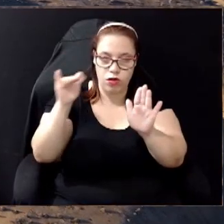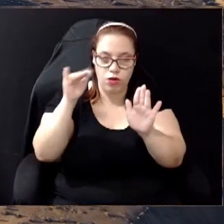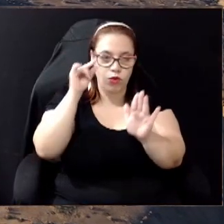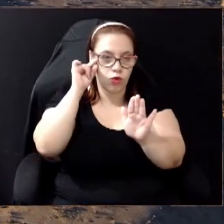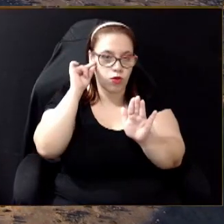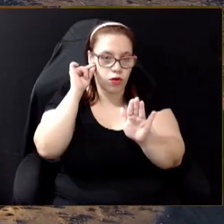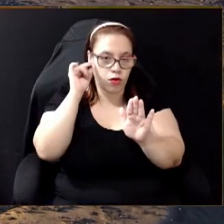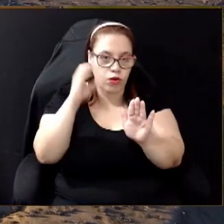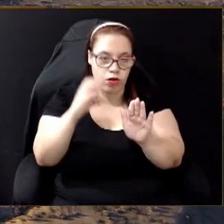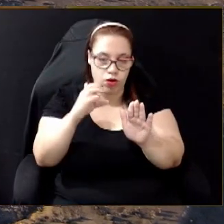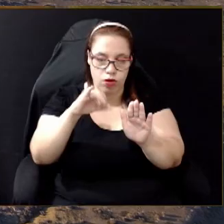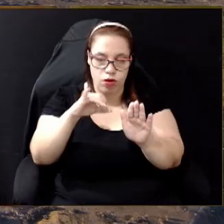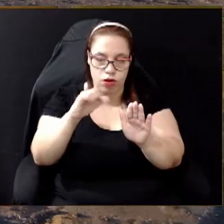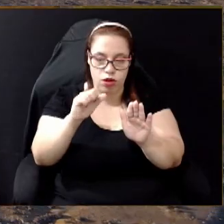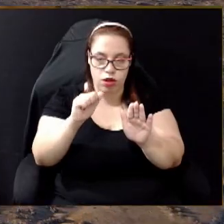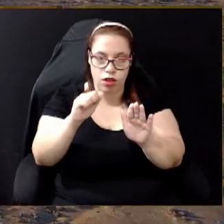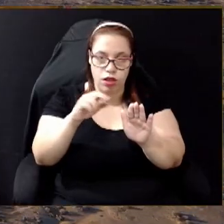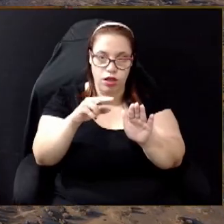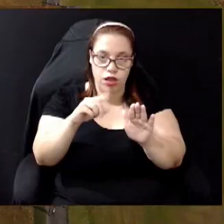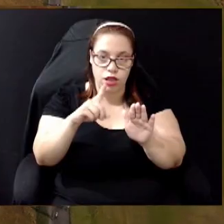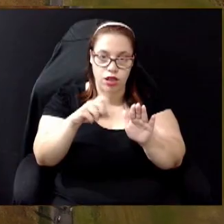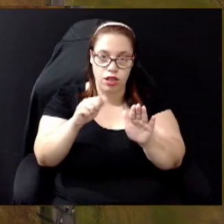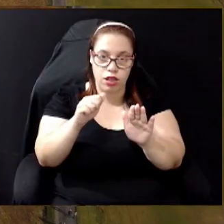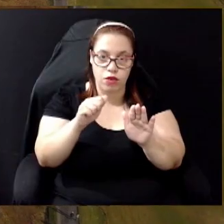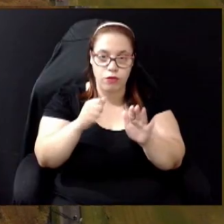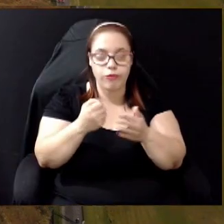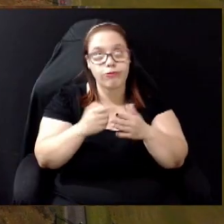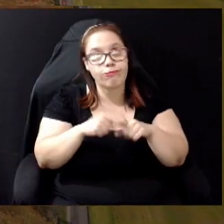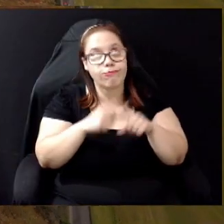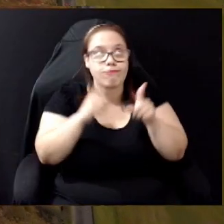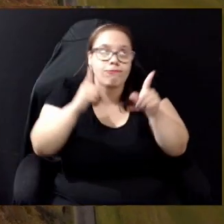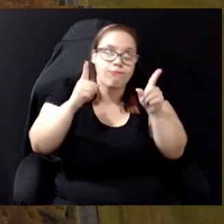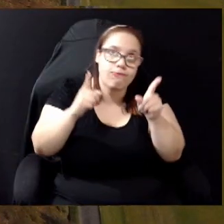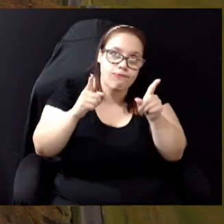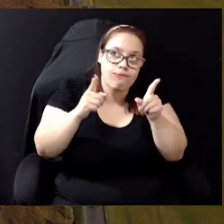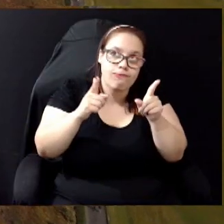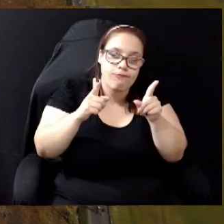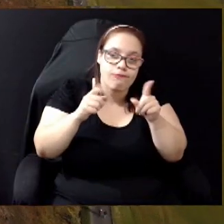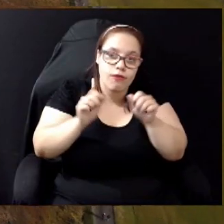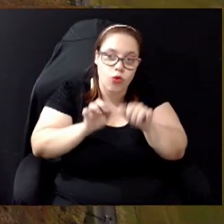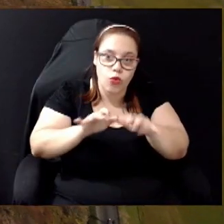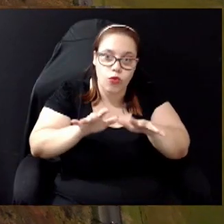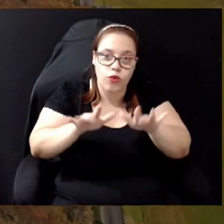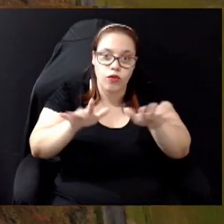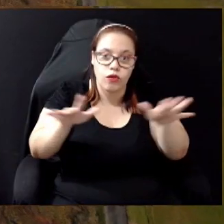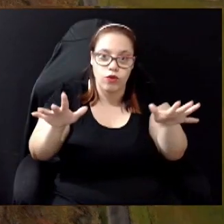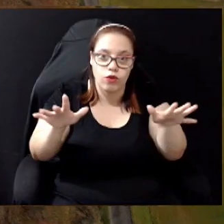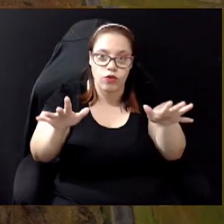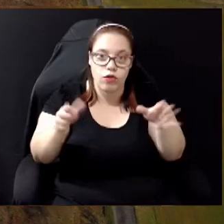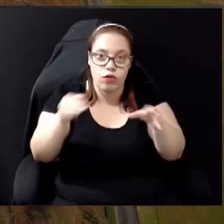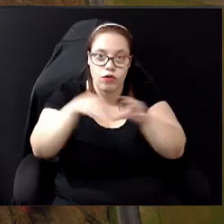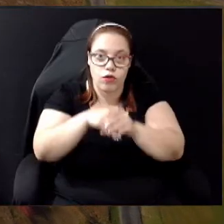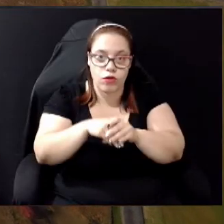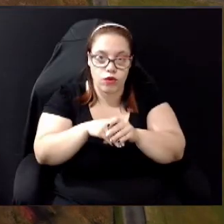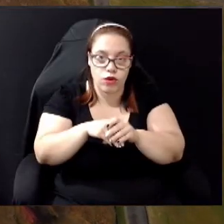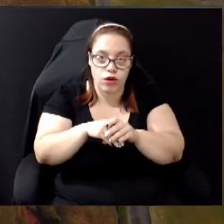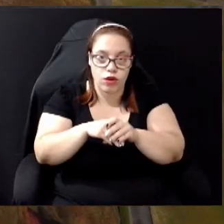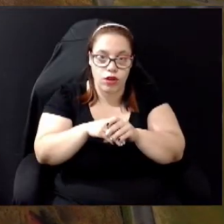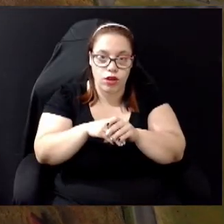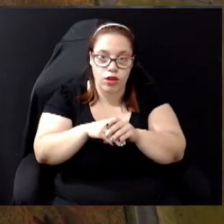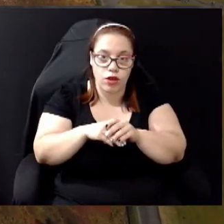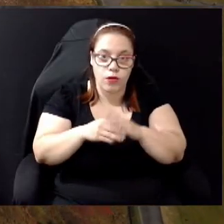cientista japonês Seiya Ueda. No entanto, algumas fontes expandem essa lista, incluindo